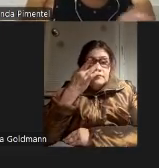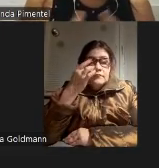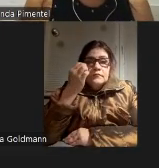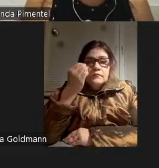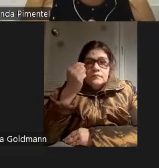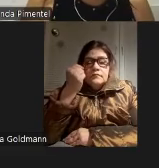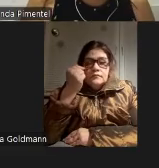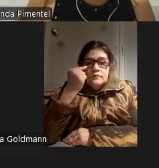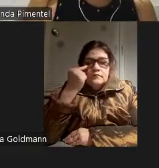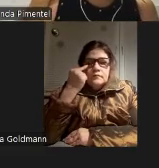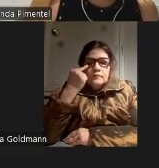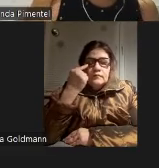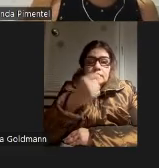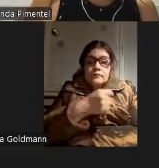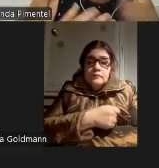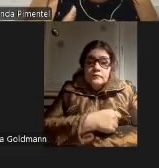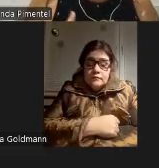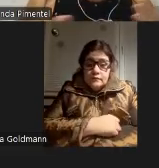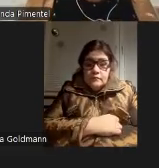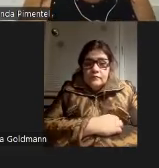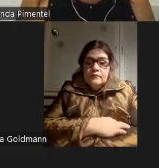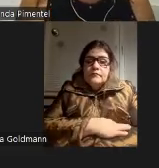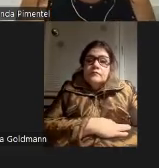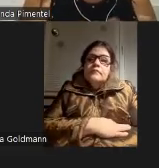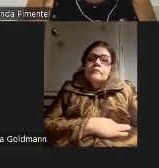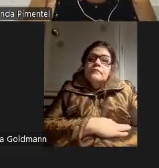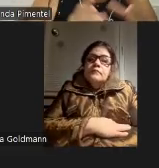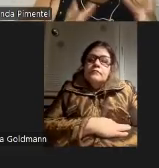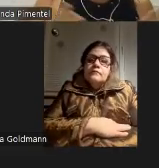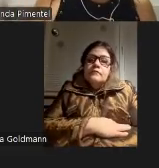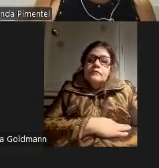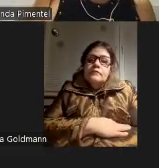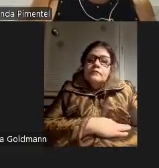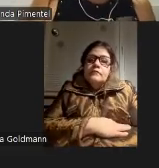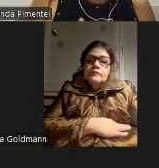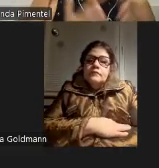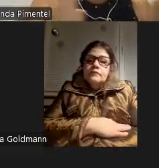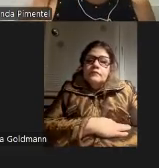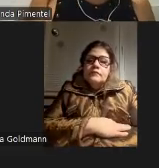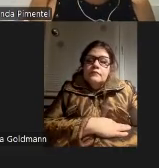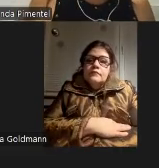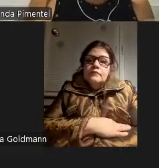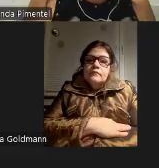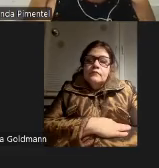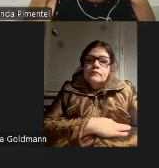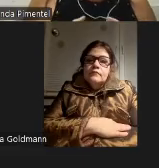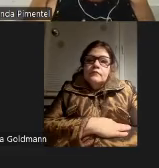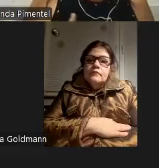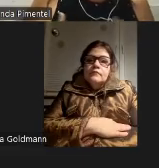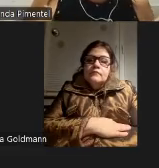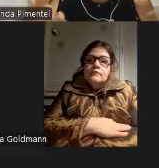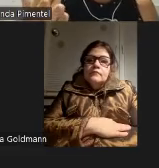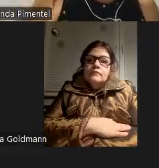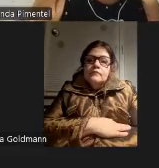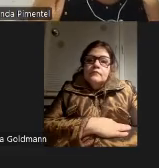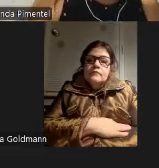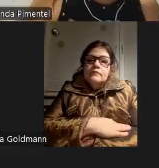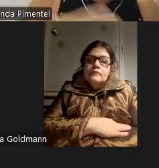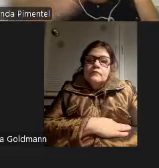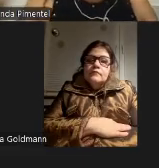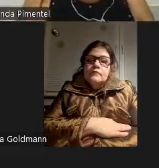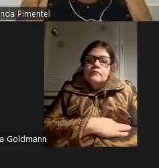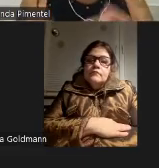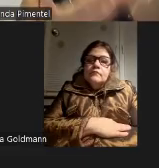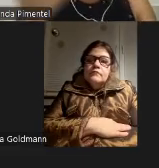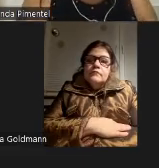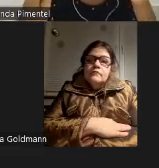né? Então, a gente tem que estar atento a isso, e graças a Deus que isso foi colocado aí nas diretrizes, porque na hora que isso está validado